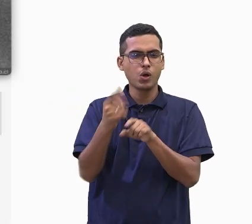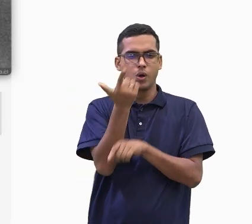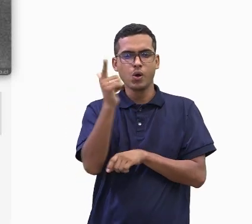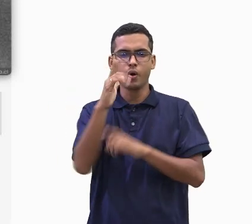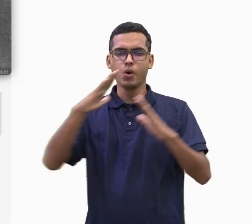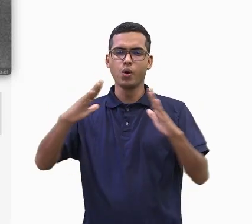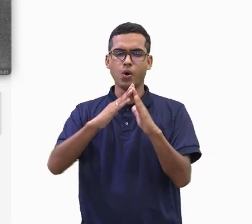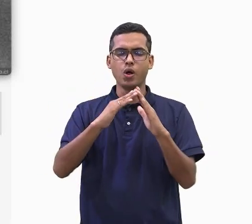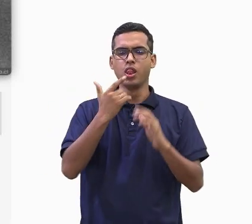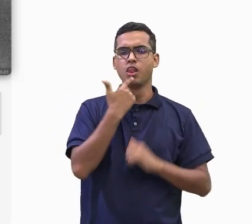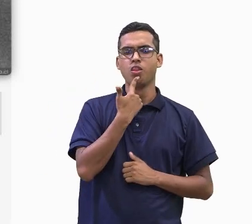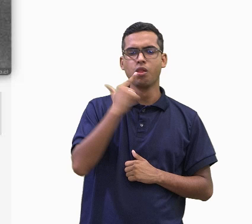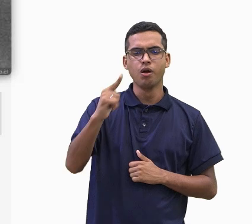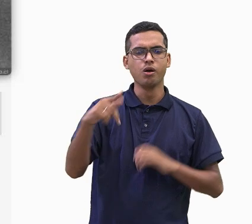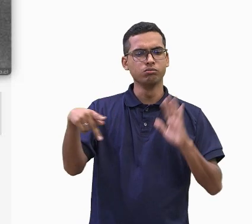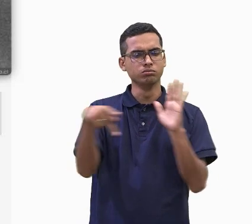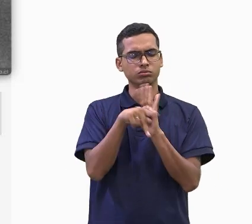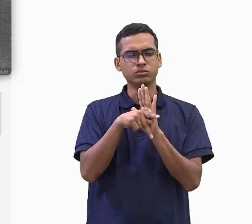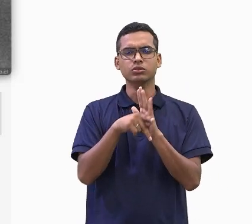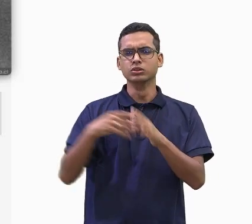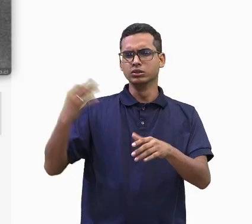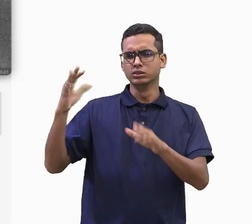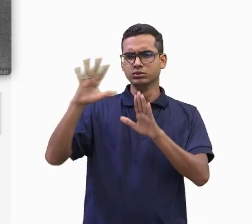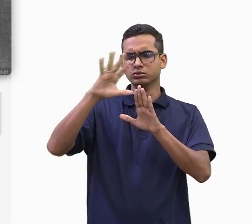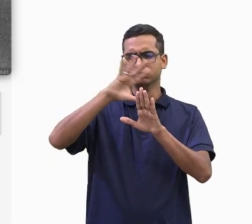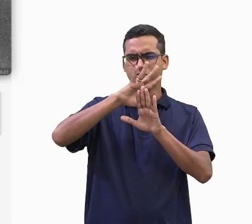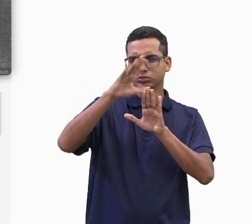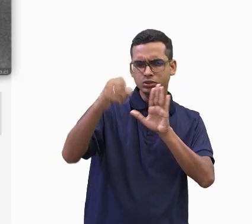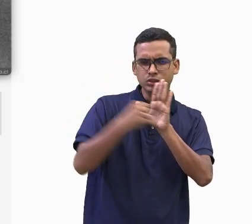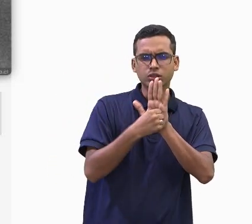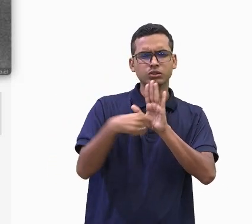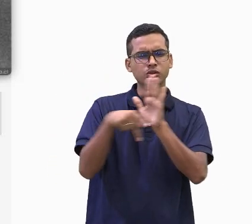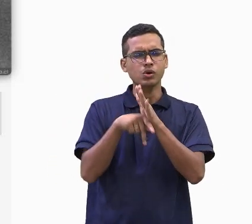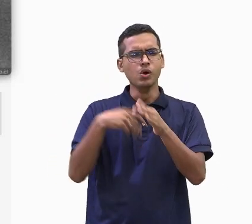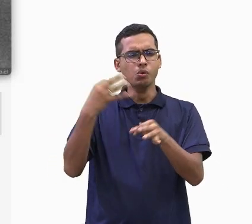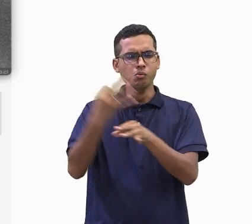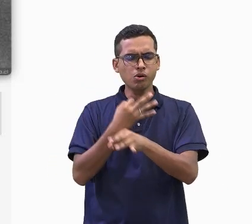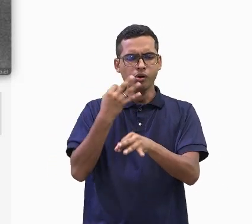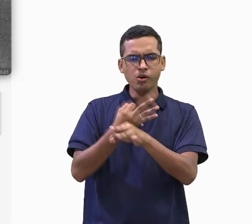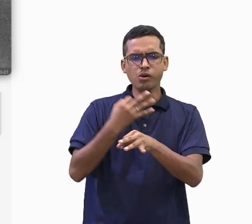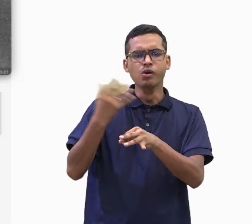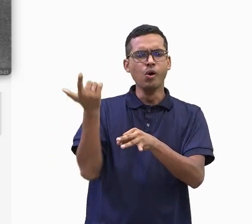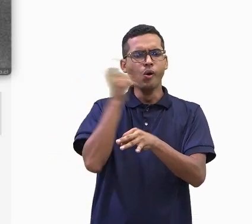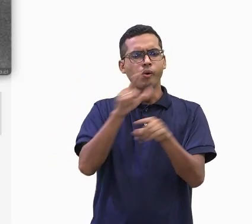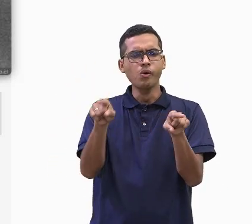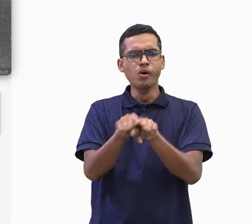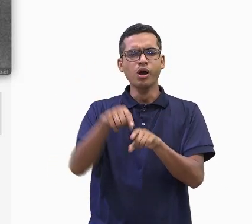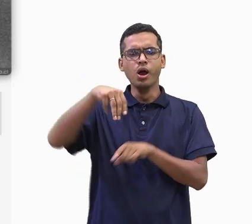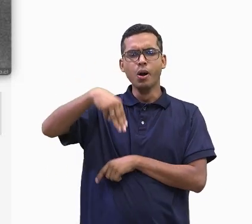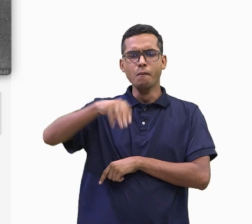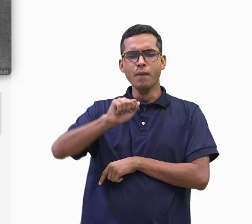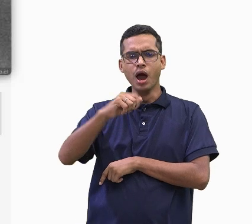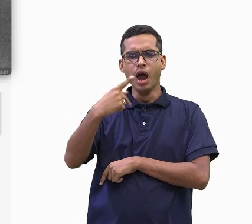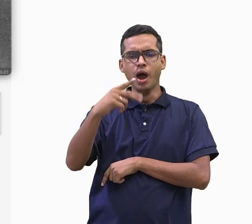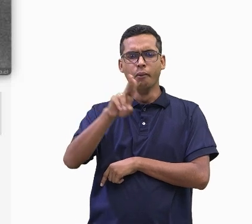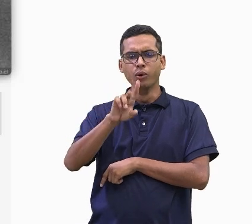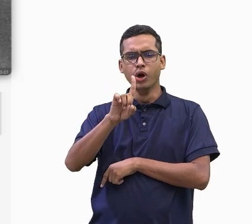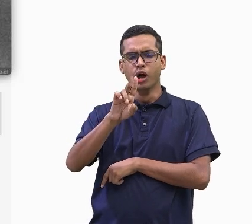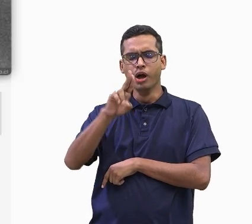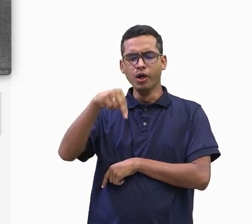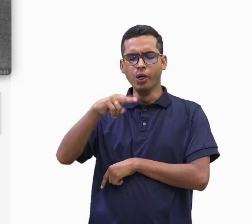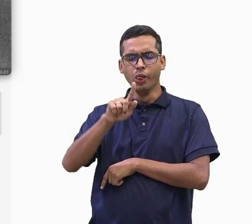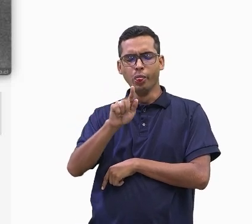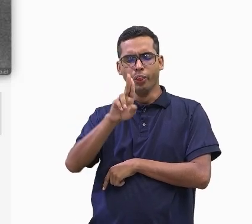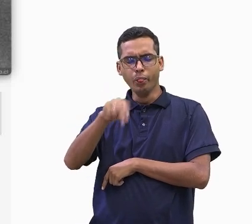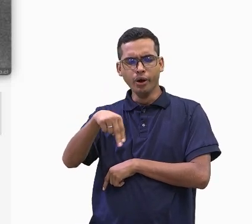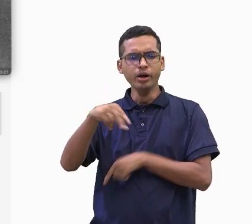língua própria, que hoje é um símbolo de resistência, o mapudungu, e mantém tradições espirituais em contato com a natureza. Aí a gente